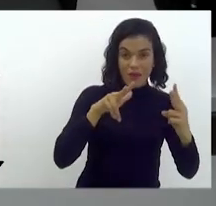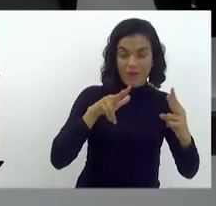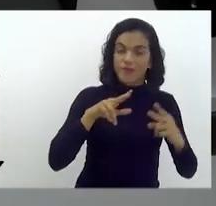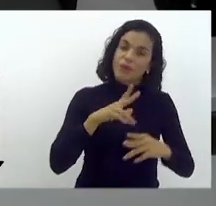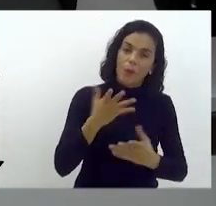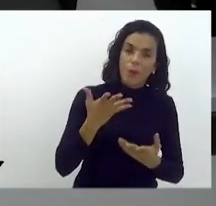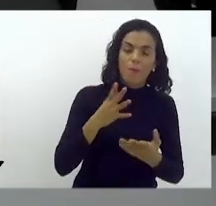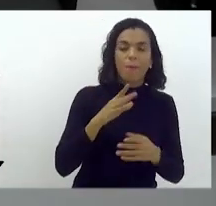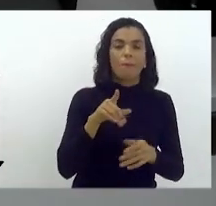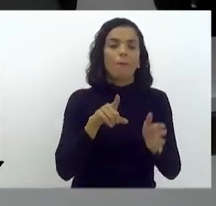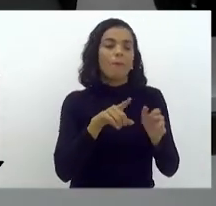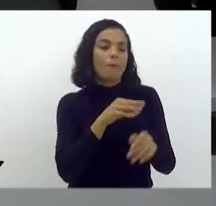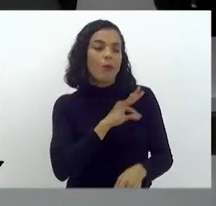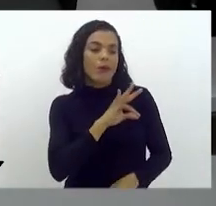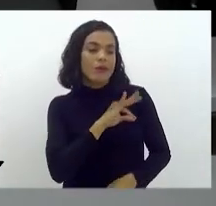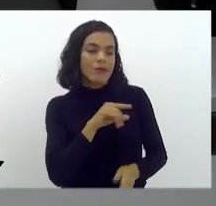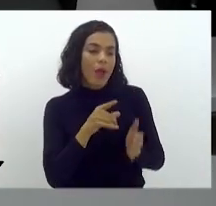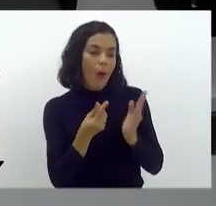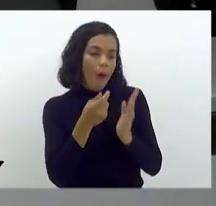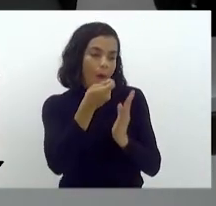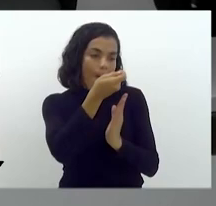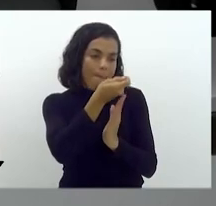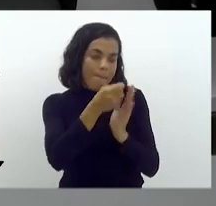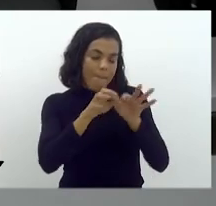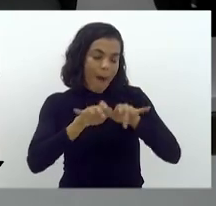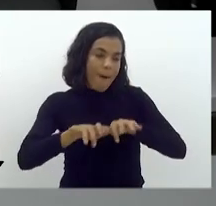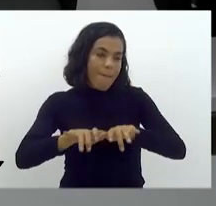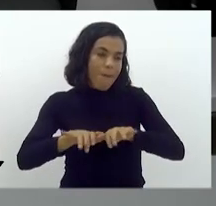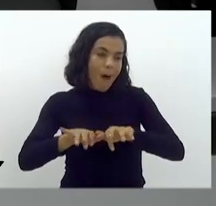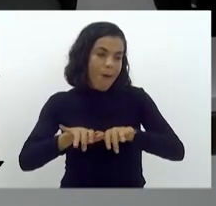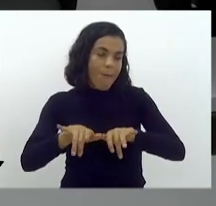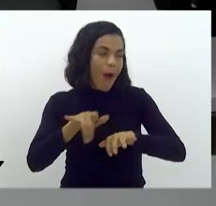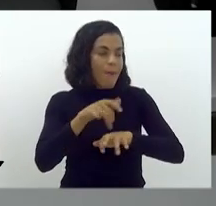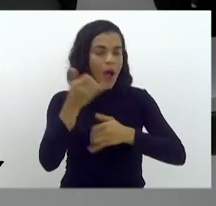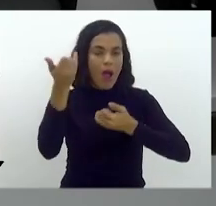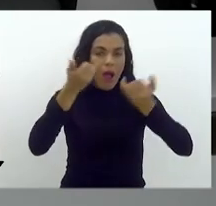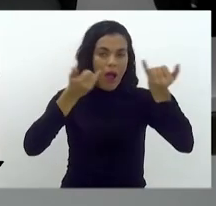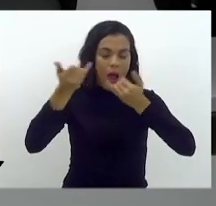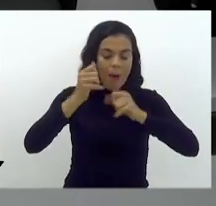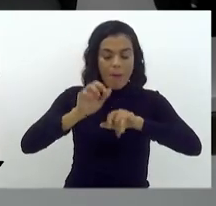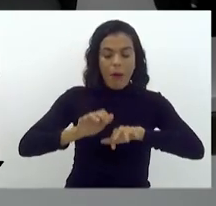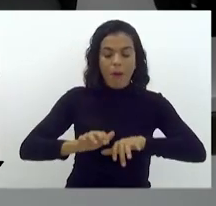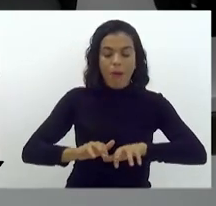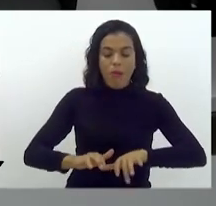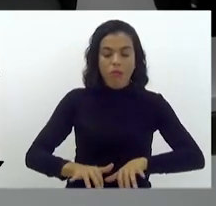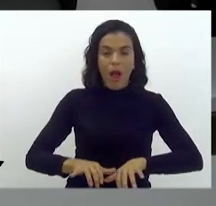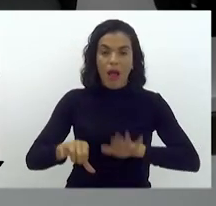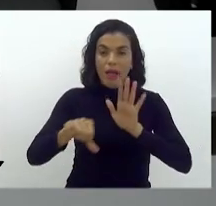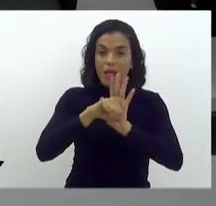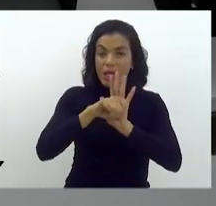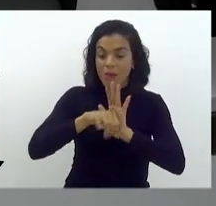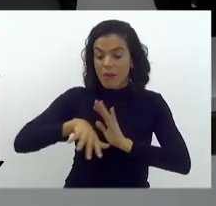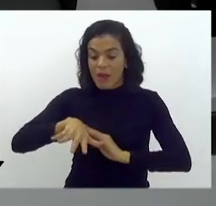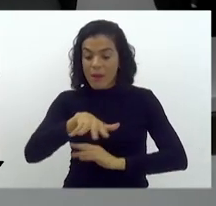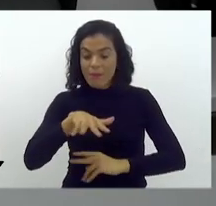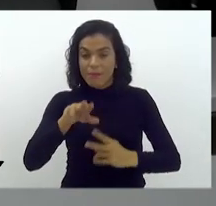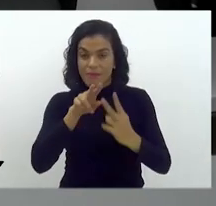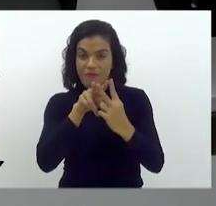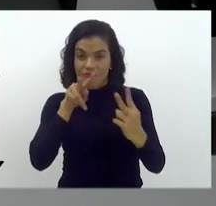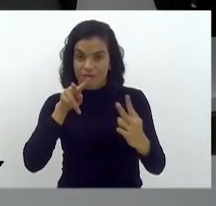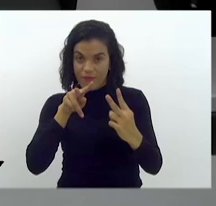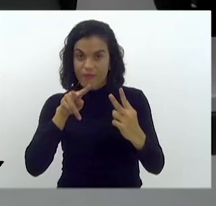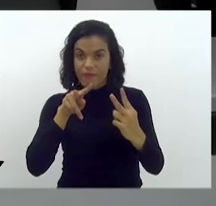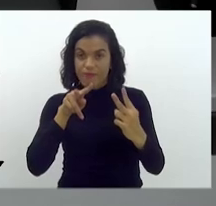o policial quando fez o registro de ocorrência marcou crime como crime sendo praticado no ambiente virtual